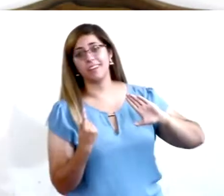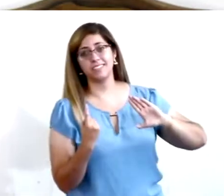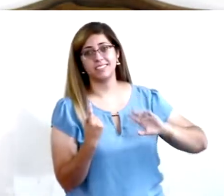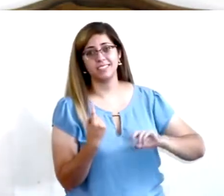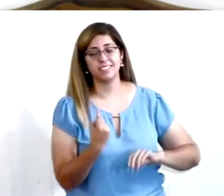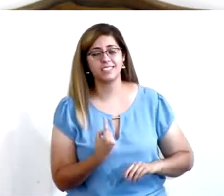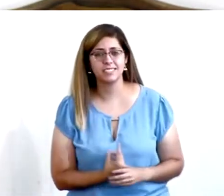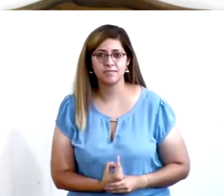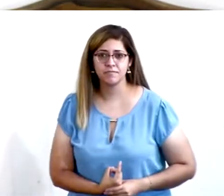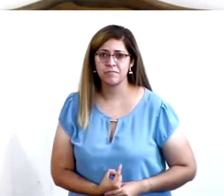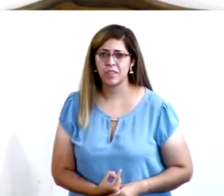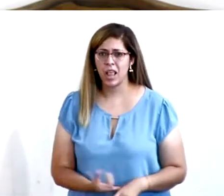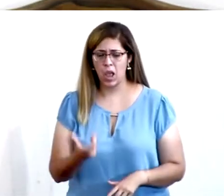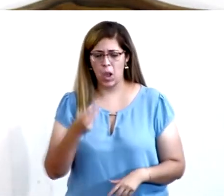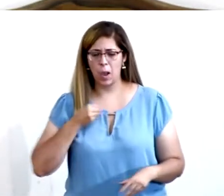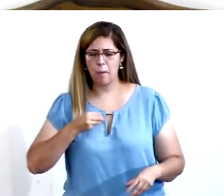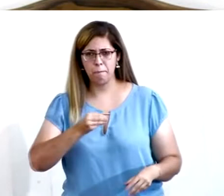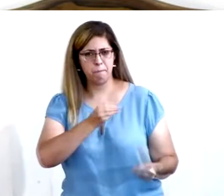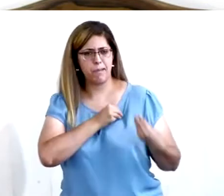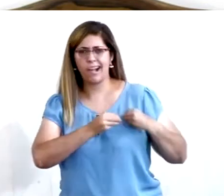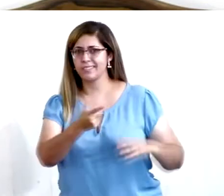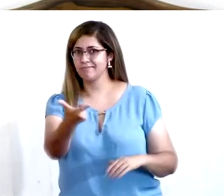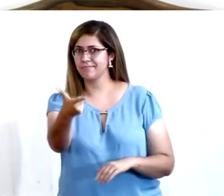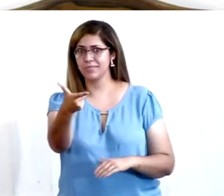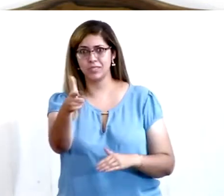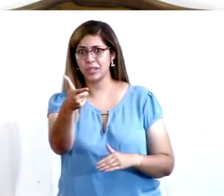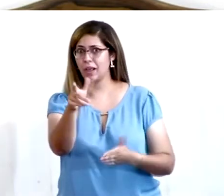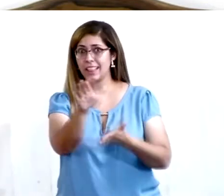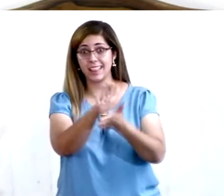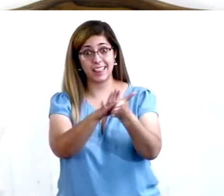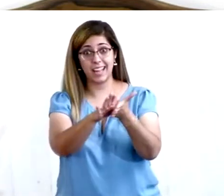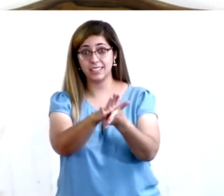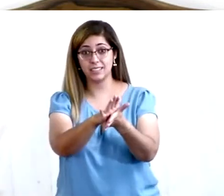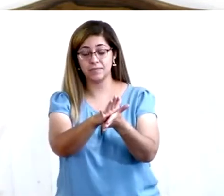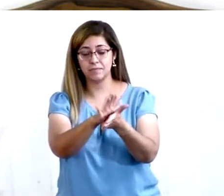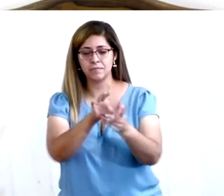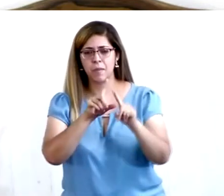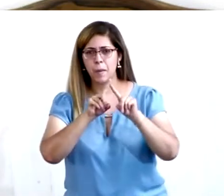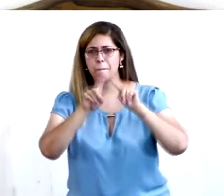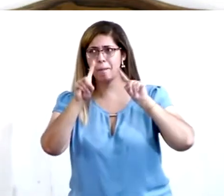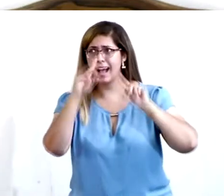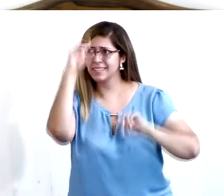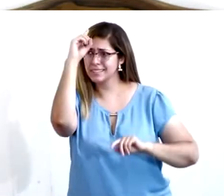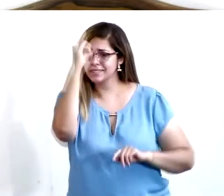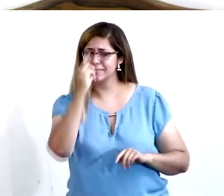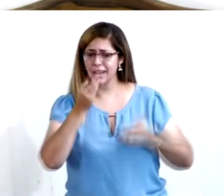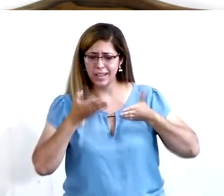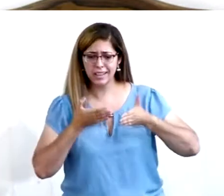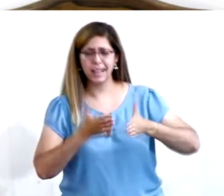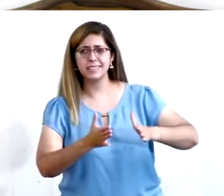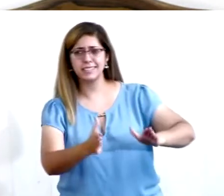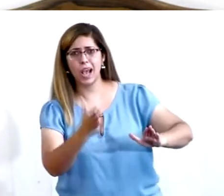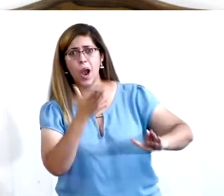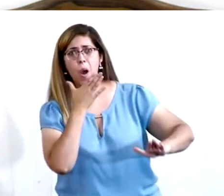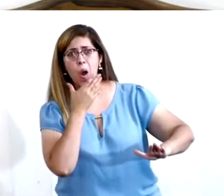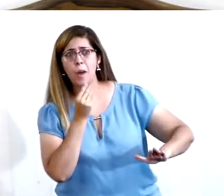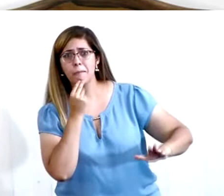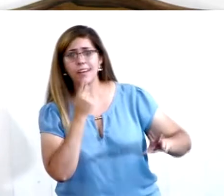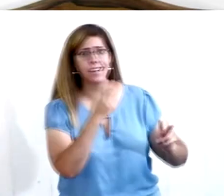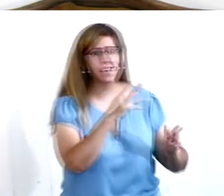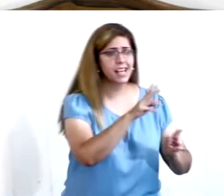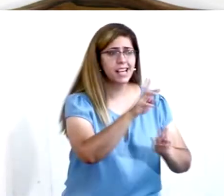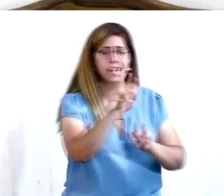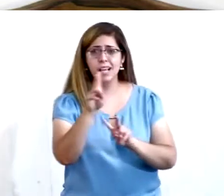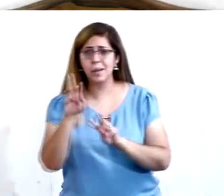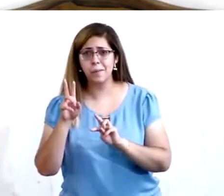coisa que não tinha pecado. Mas olha como ele veio. Ele poderia estar aqui resignado, poderia dizer, por que é que eu tenho